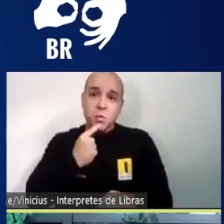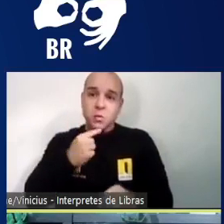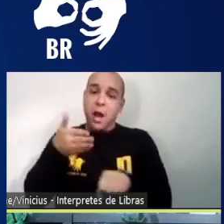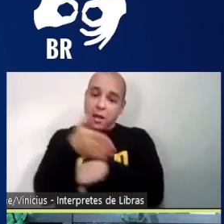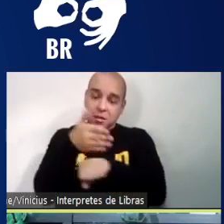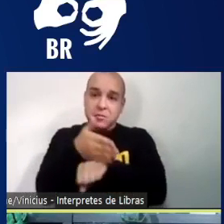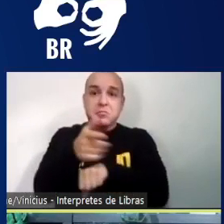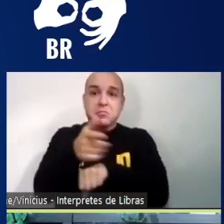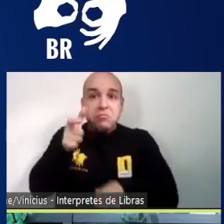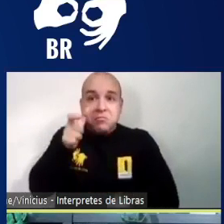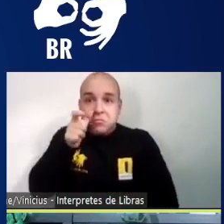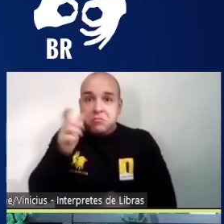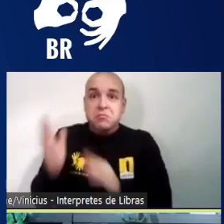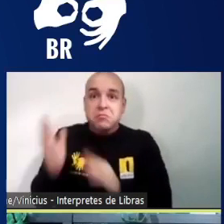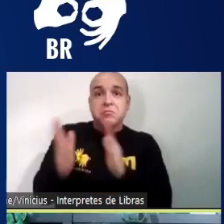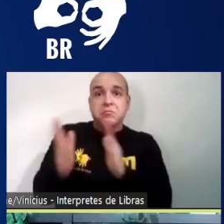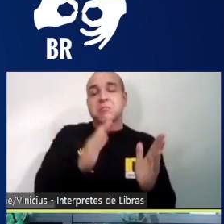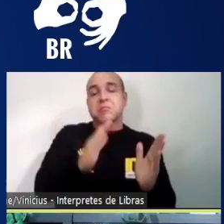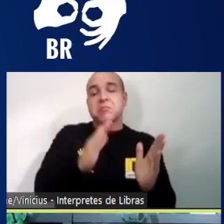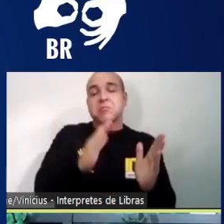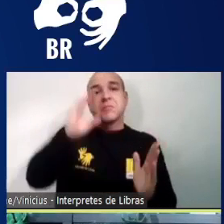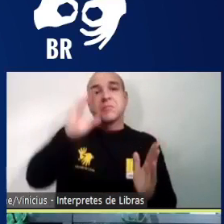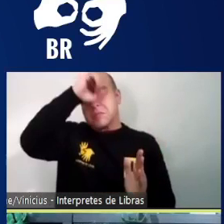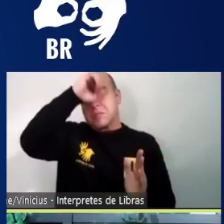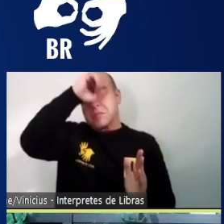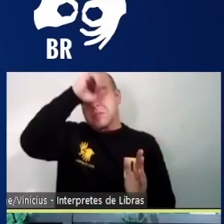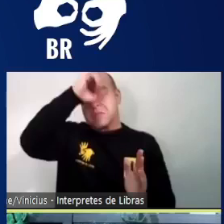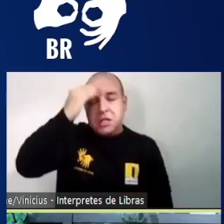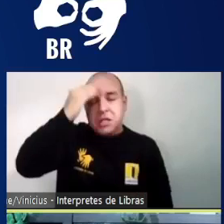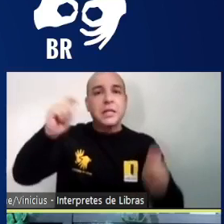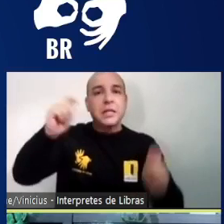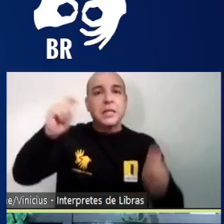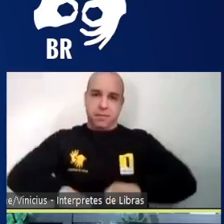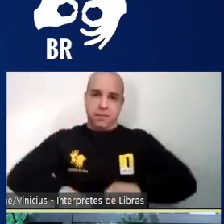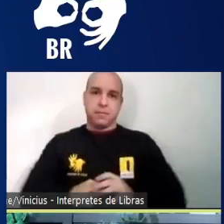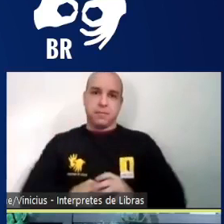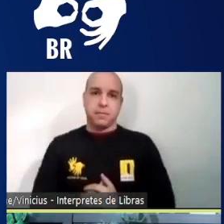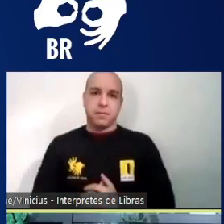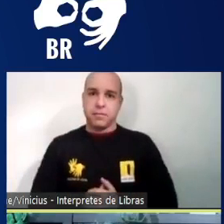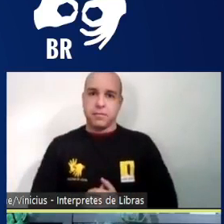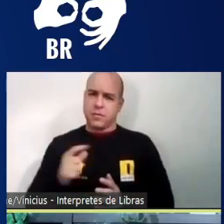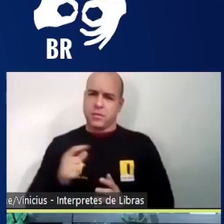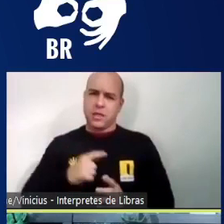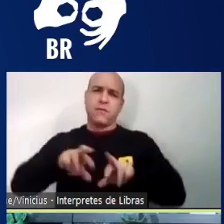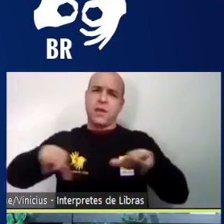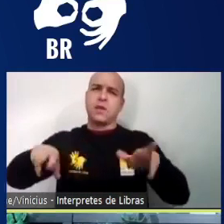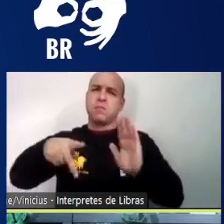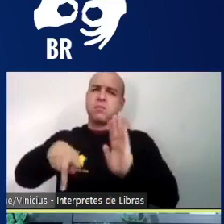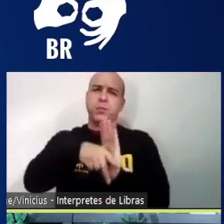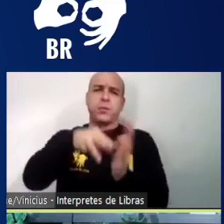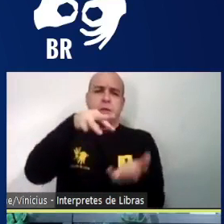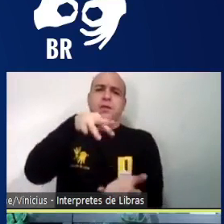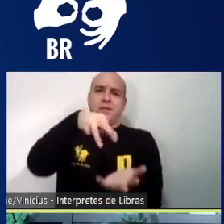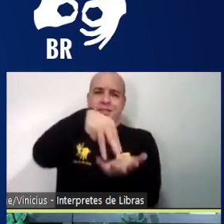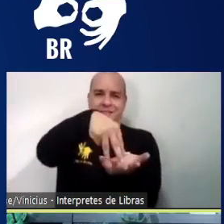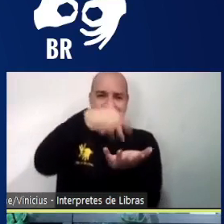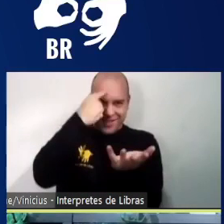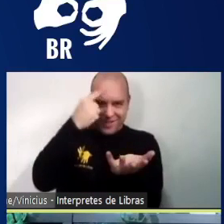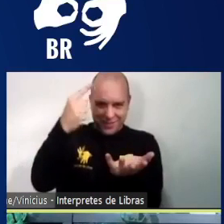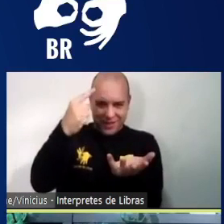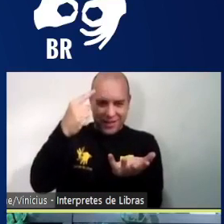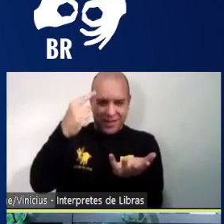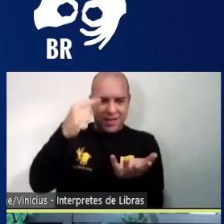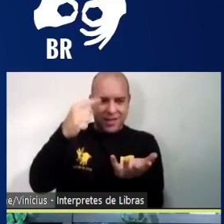acessibilidade na dimensão, né? Em uma das dimensões sociais. Temos várias dimensões, mas